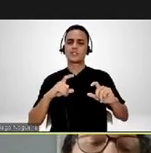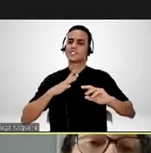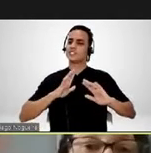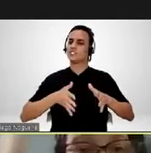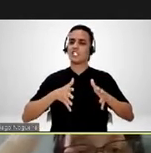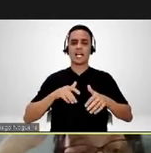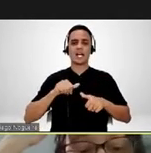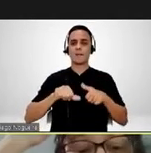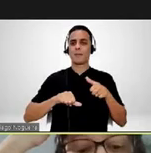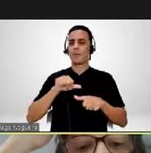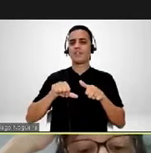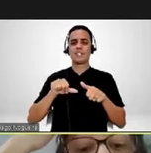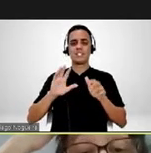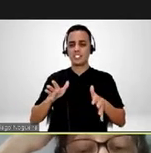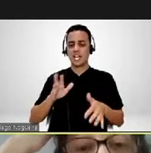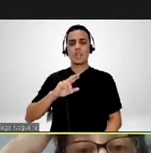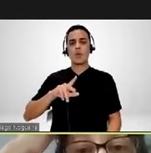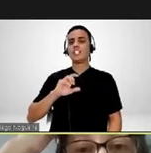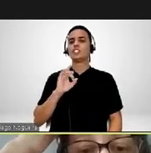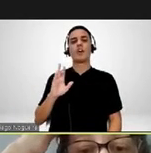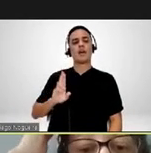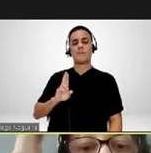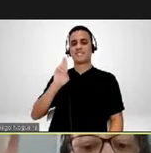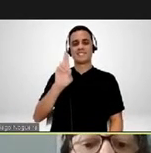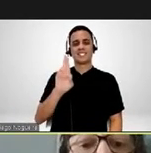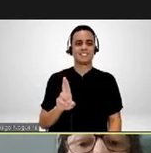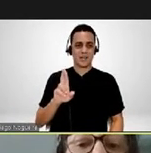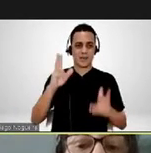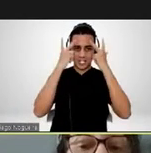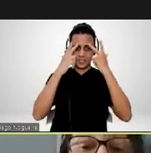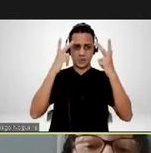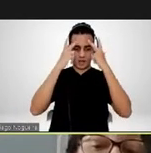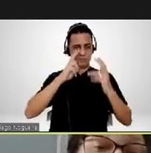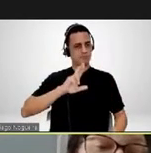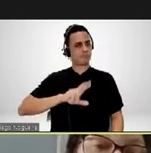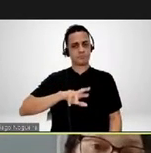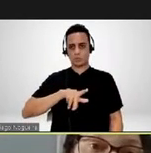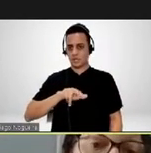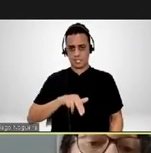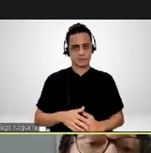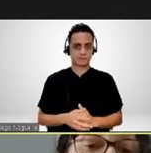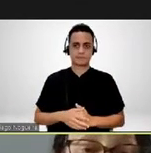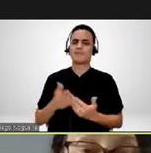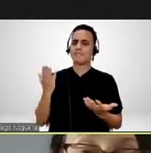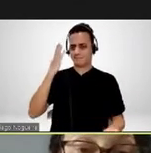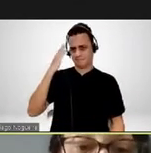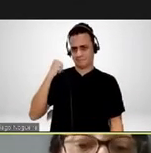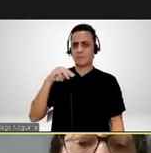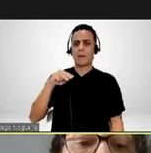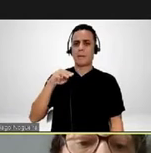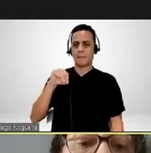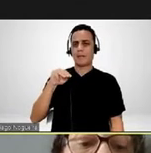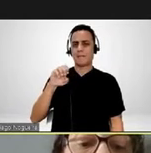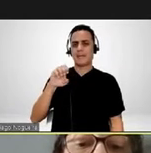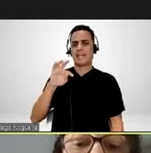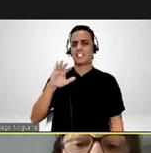caráter mimético de representação do mundo natural. E por mais que a mimética não seja uma cópia, e sim uma interpretação,